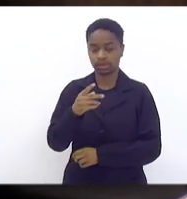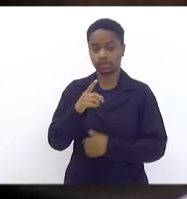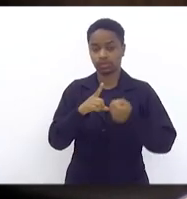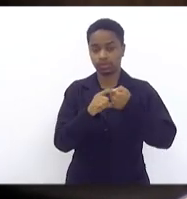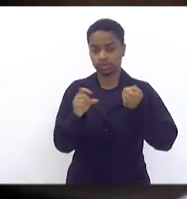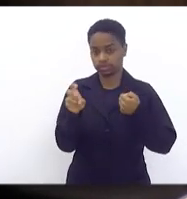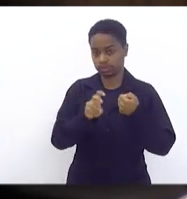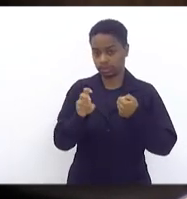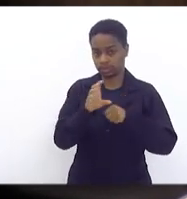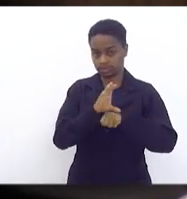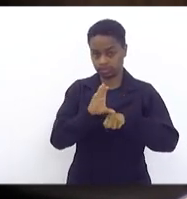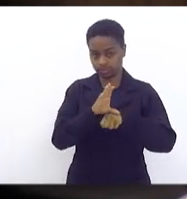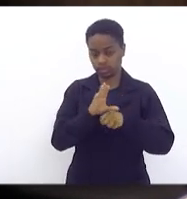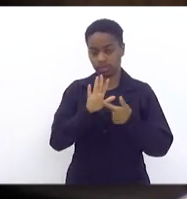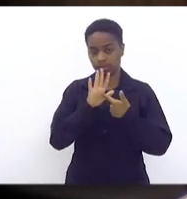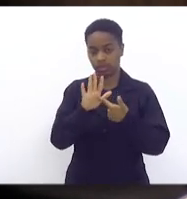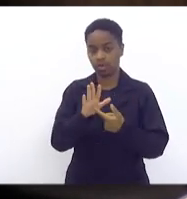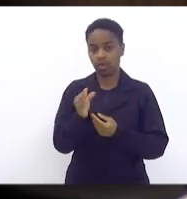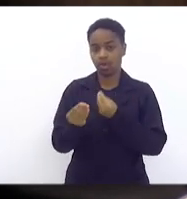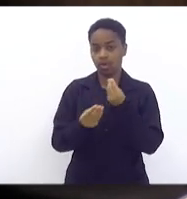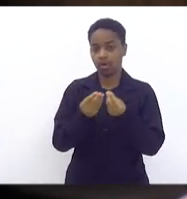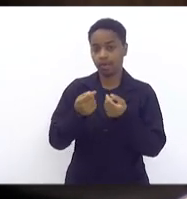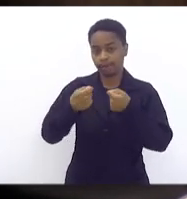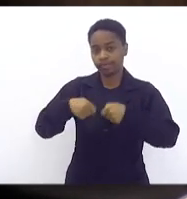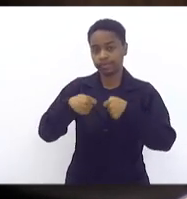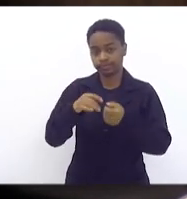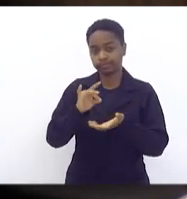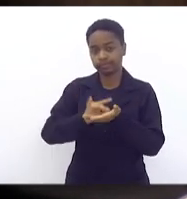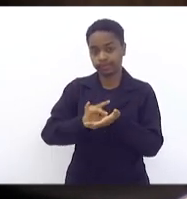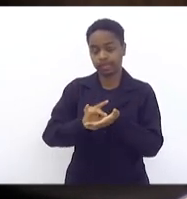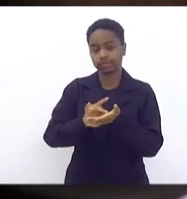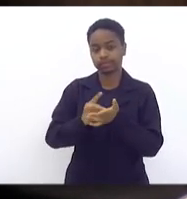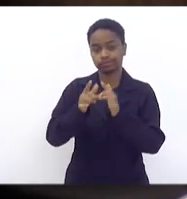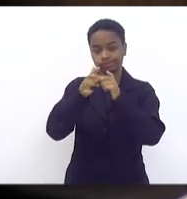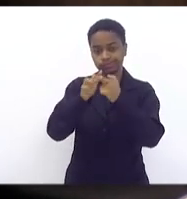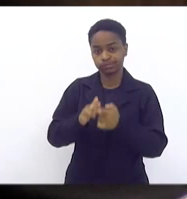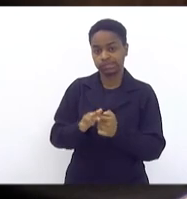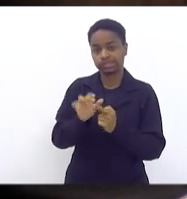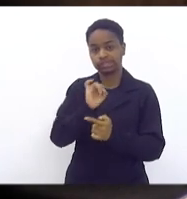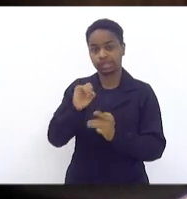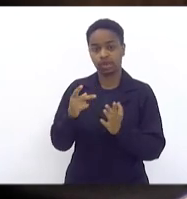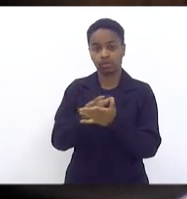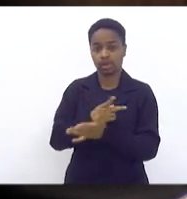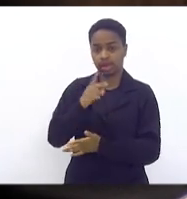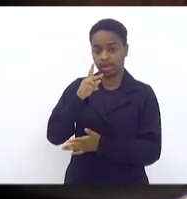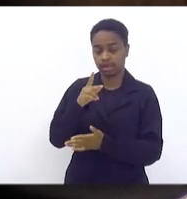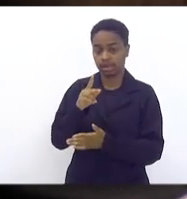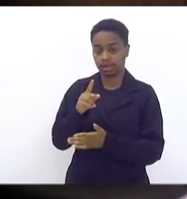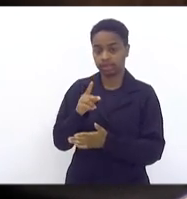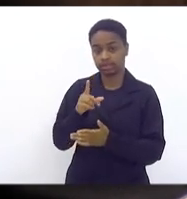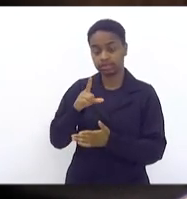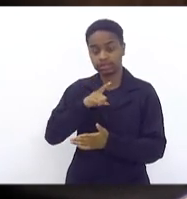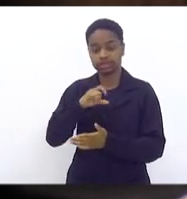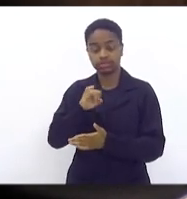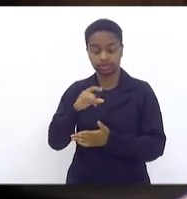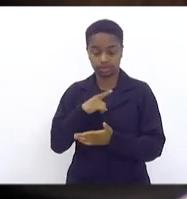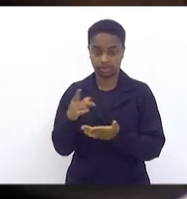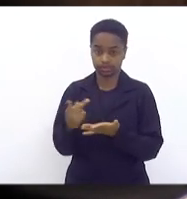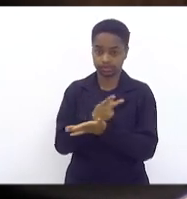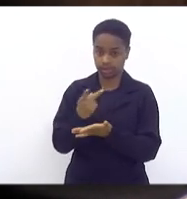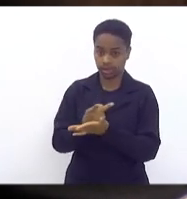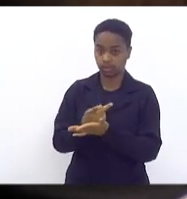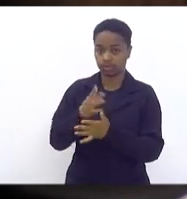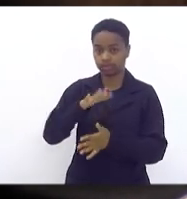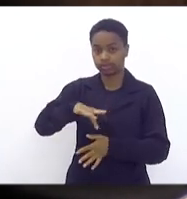da da da necessidade de reparação de dano por erro judiciário existe um corporativismo muito